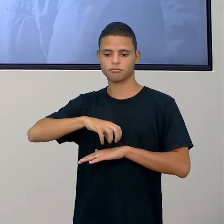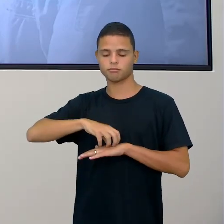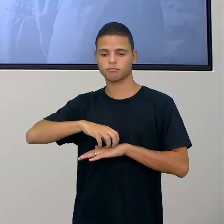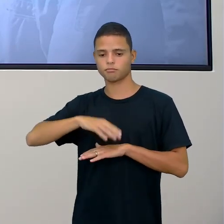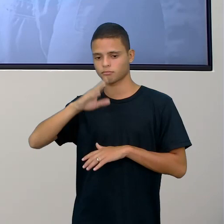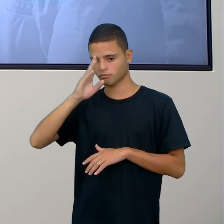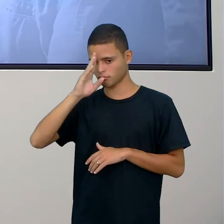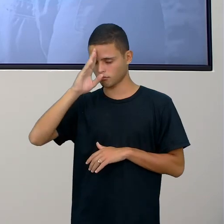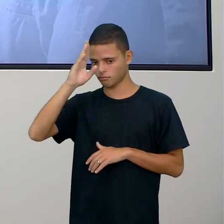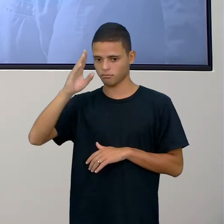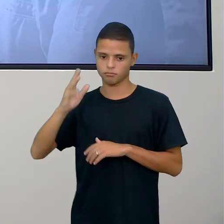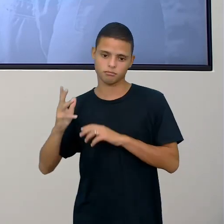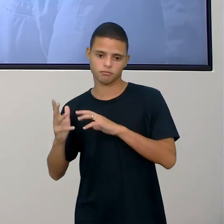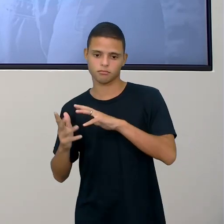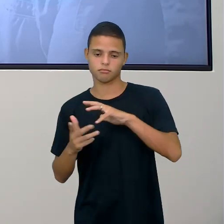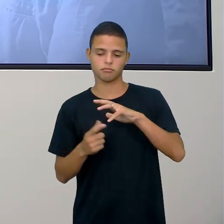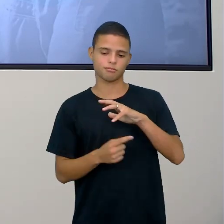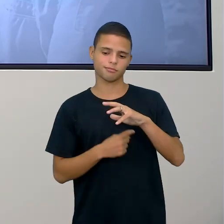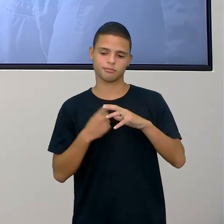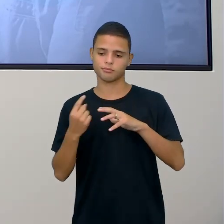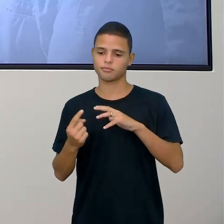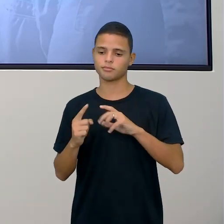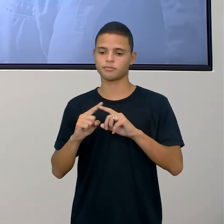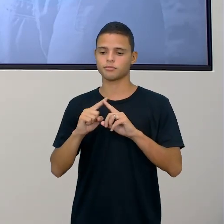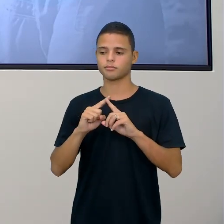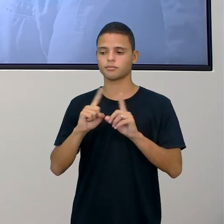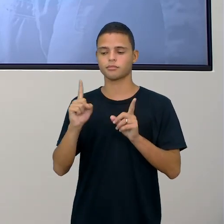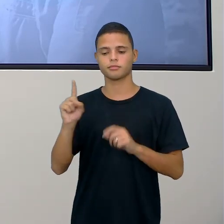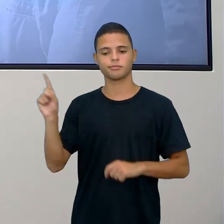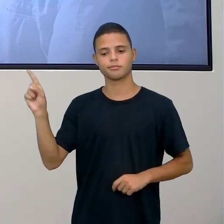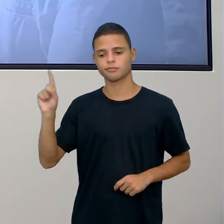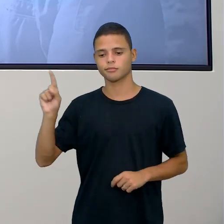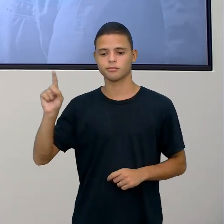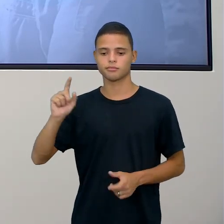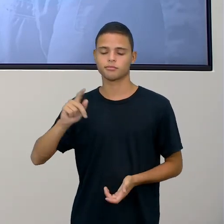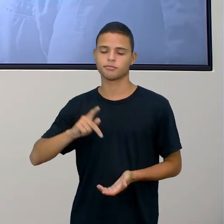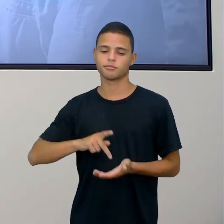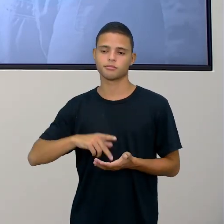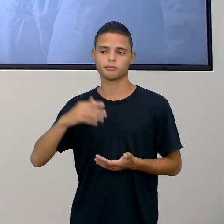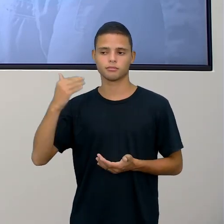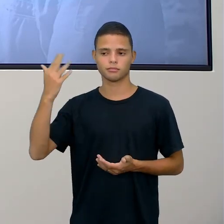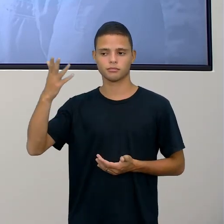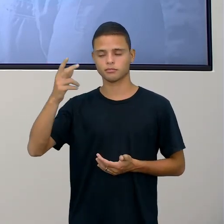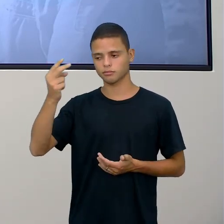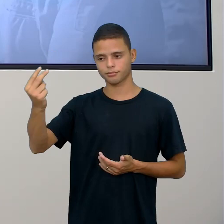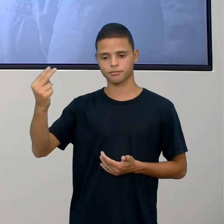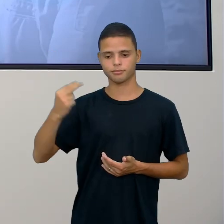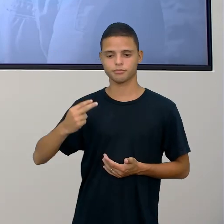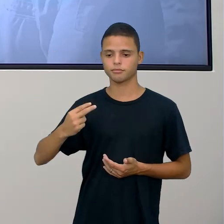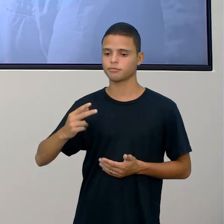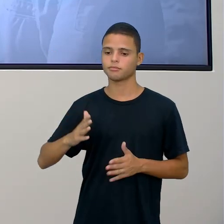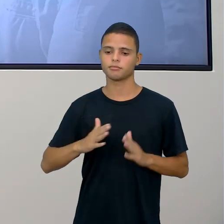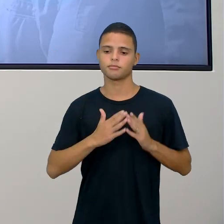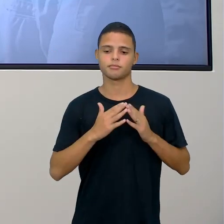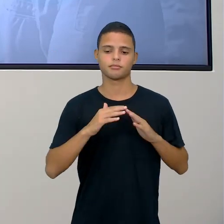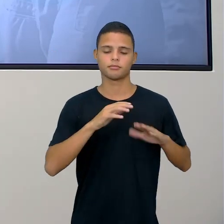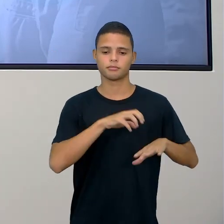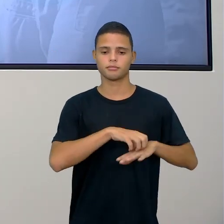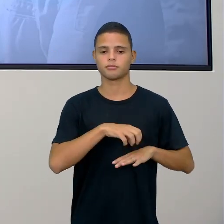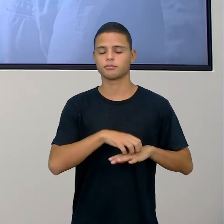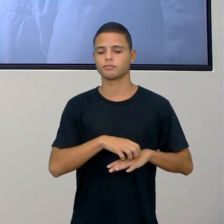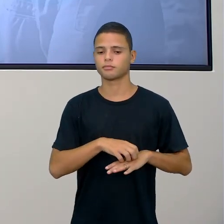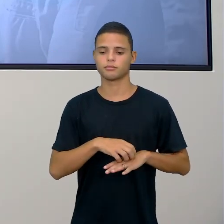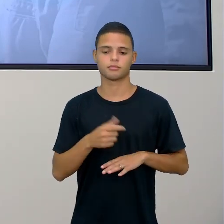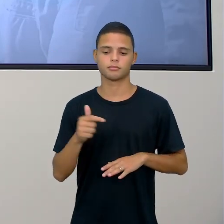Figuras centrais, enfim. Então, isso é uma outra coisa muito problemática, né? Que merece bastante a